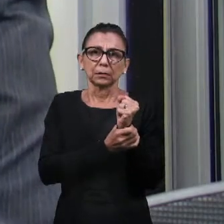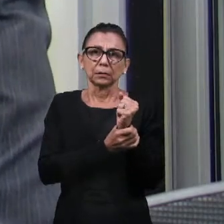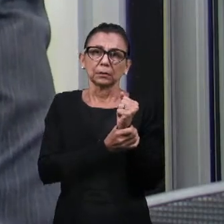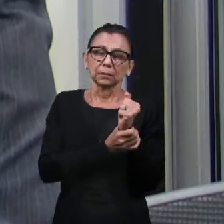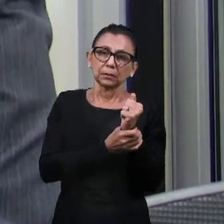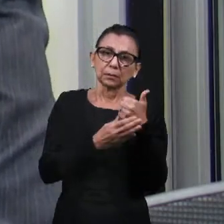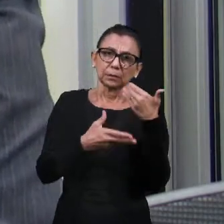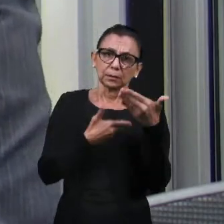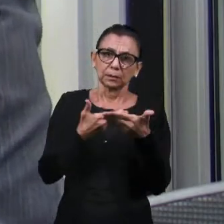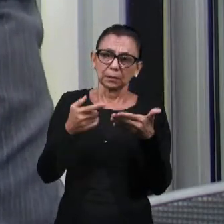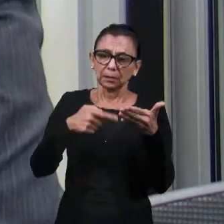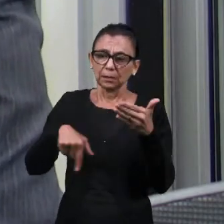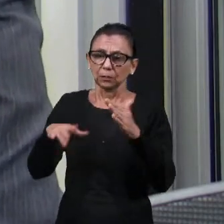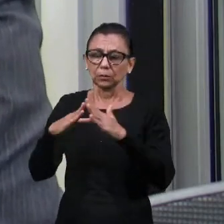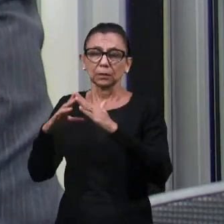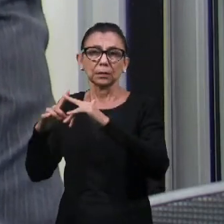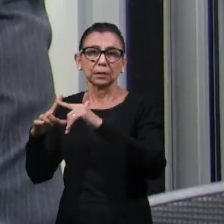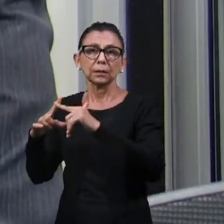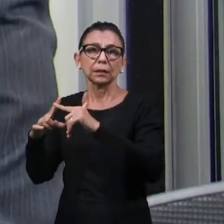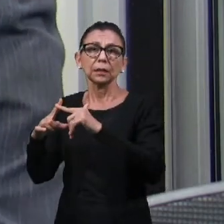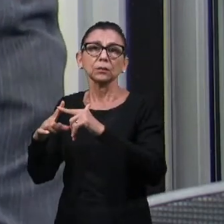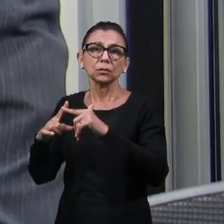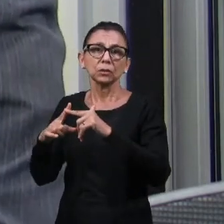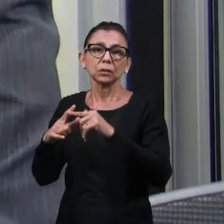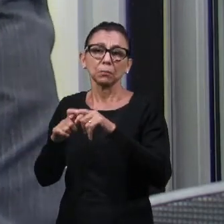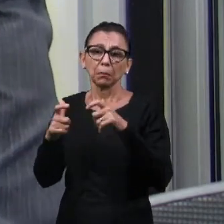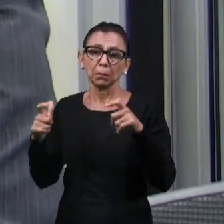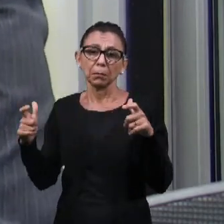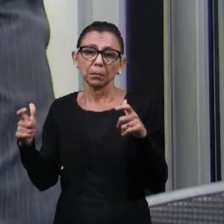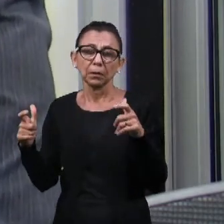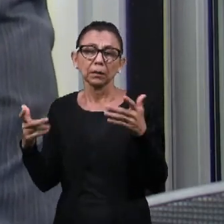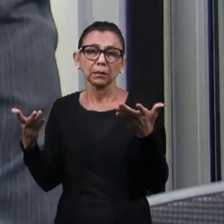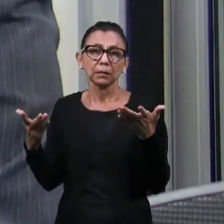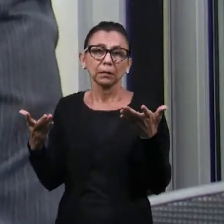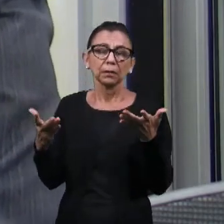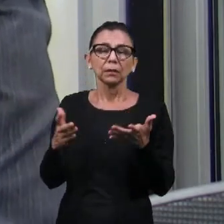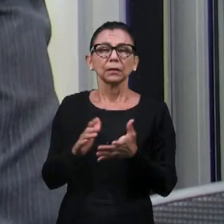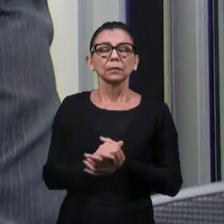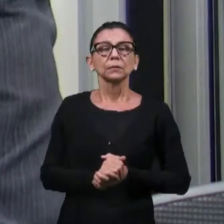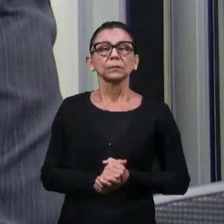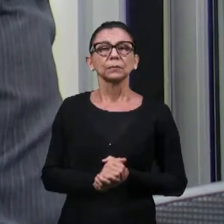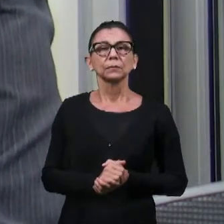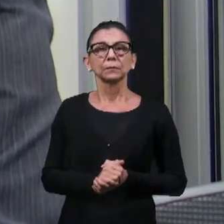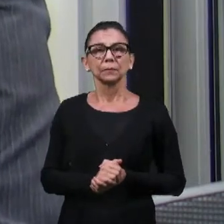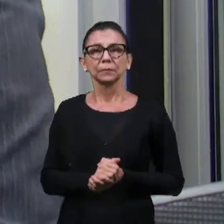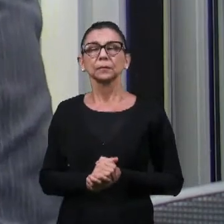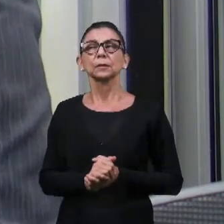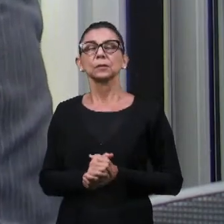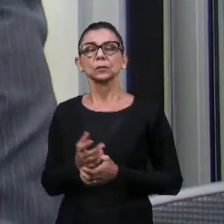as igrejas tiveram a oportunidade de ter essa assistência, elas conseguiram não superar,